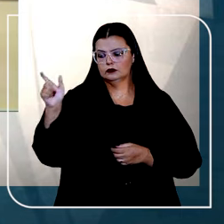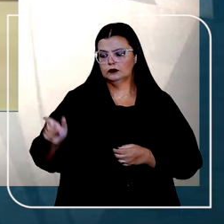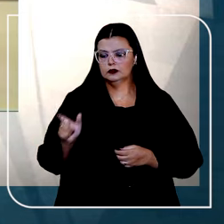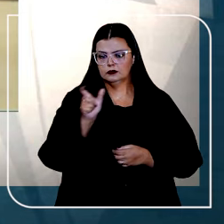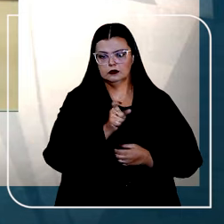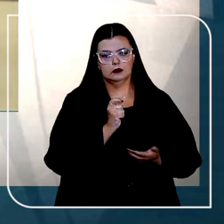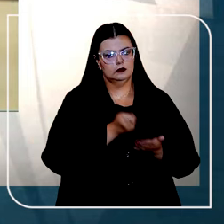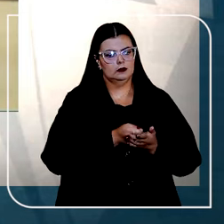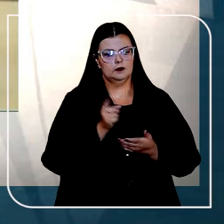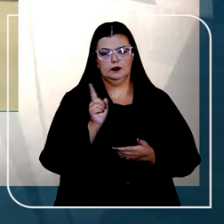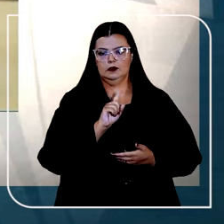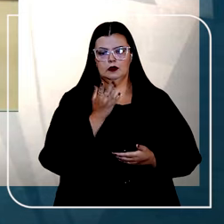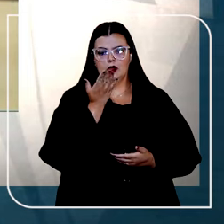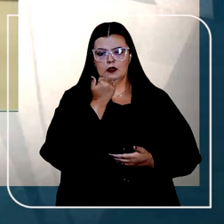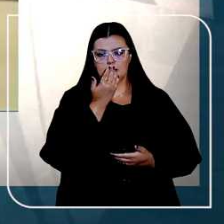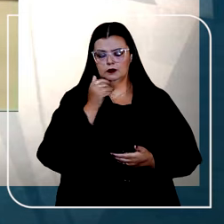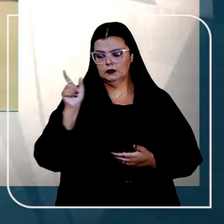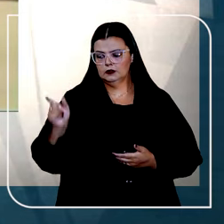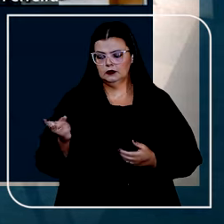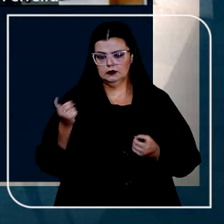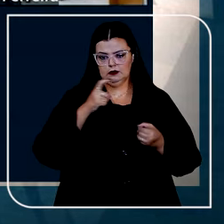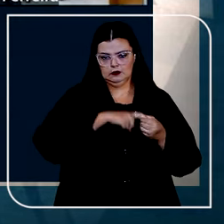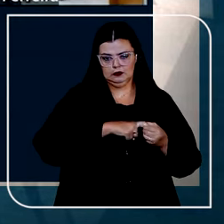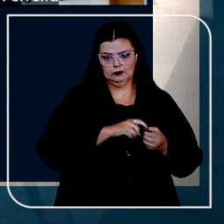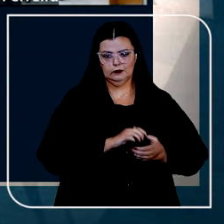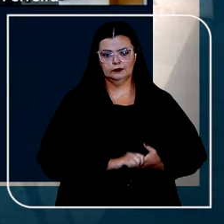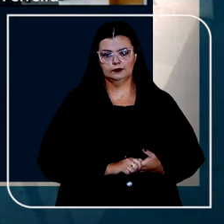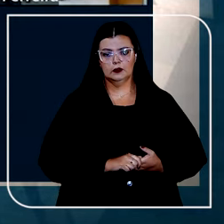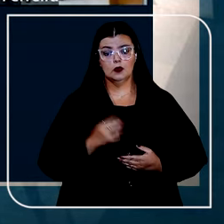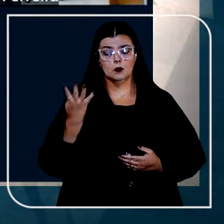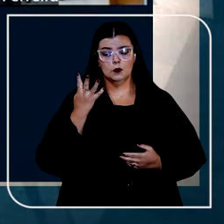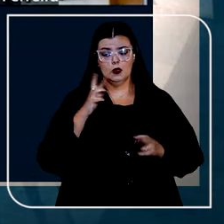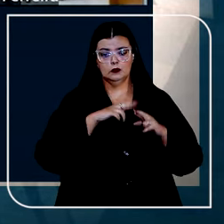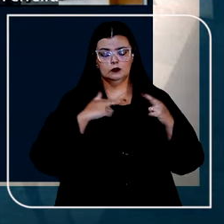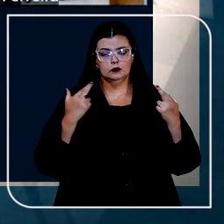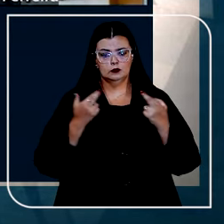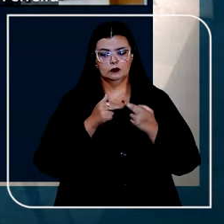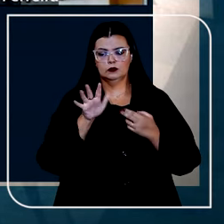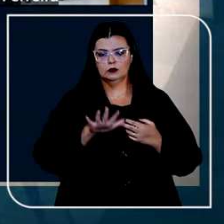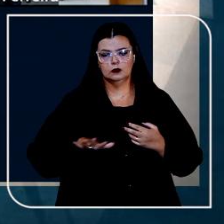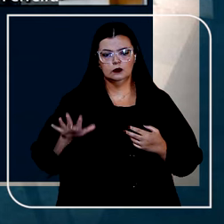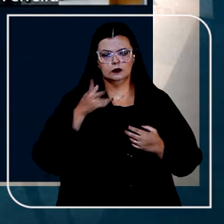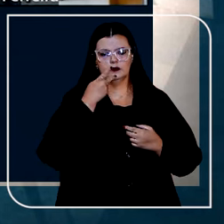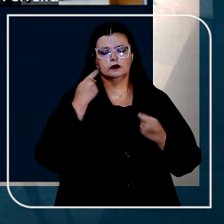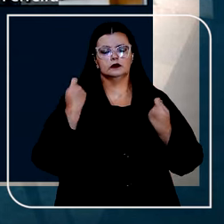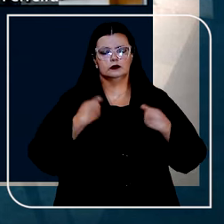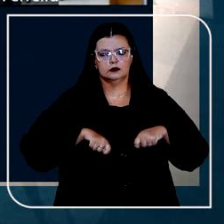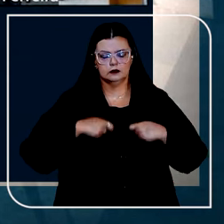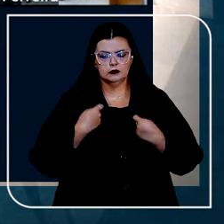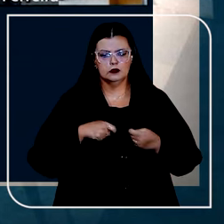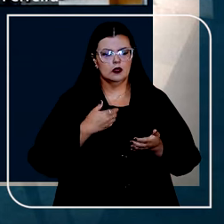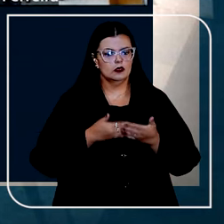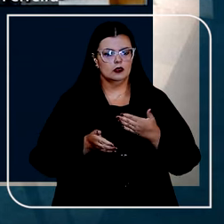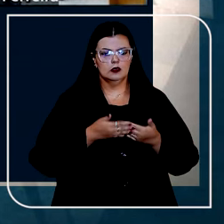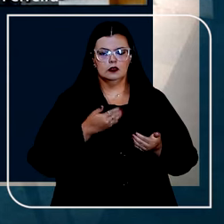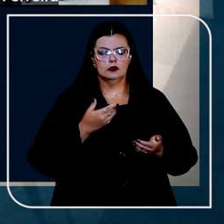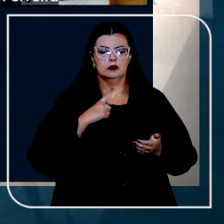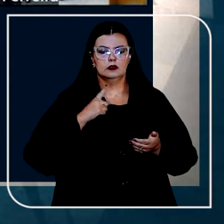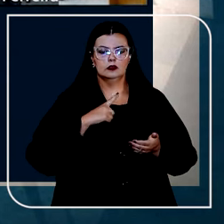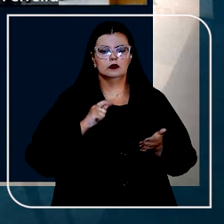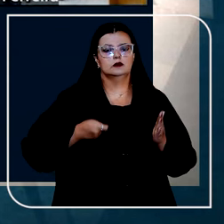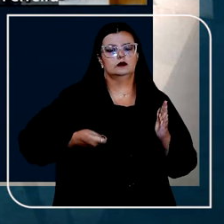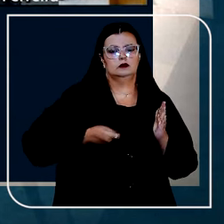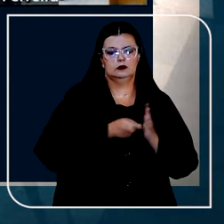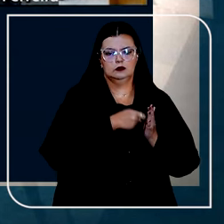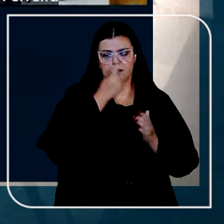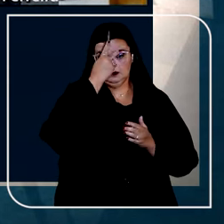consequências do não pagamento para o alimentando assim a quarta turma considerou que a fundamentação é necessária em qualquer medida que envolva